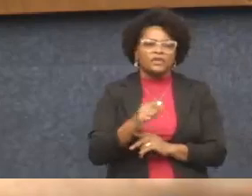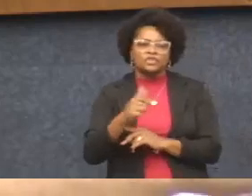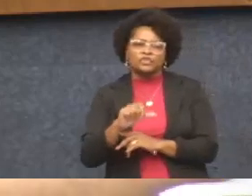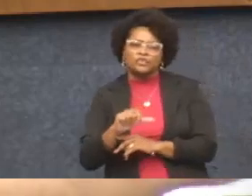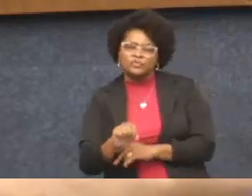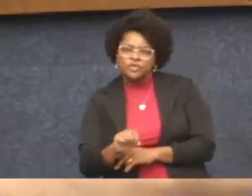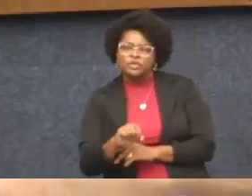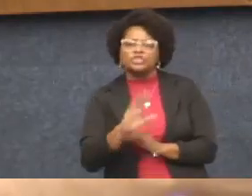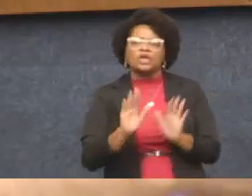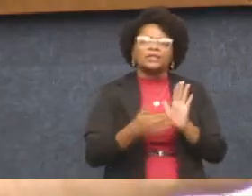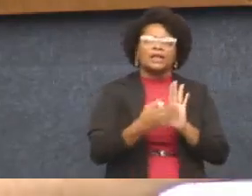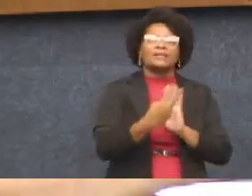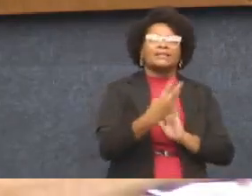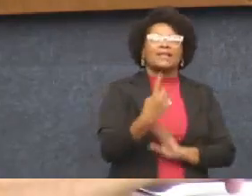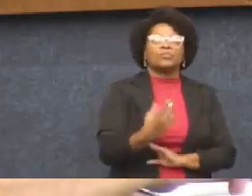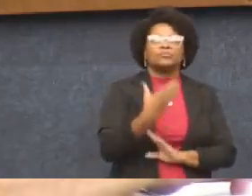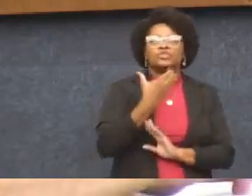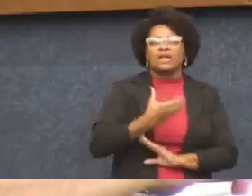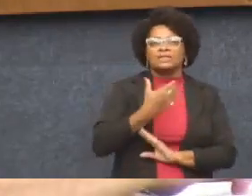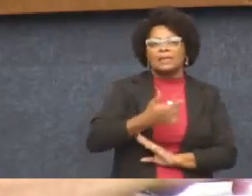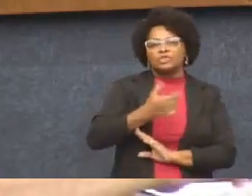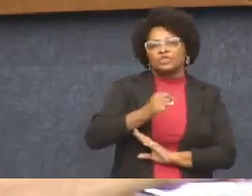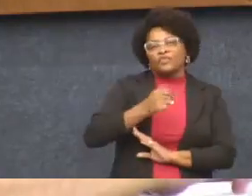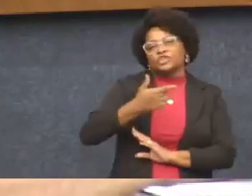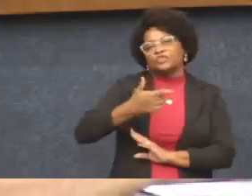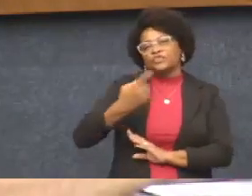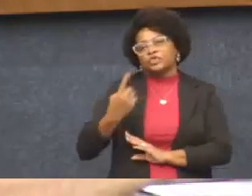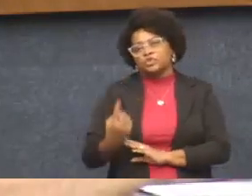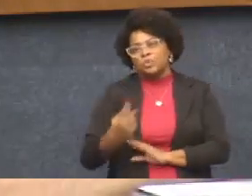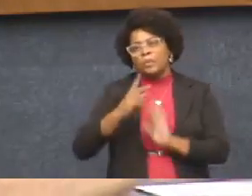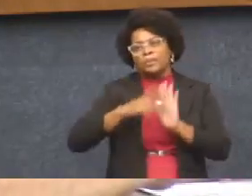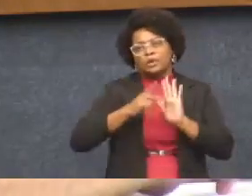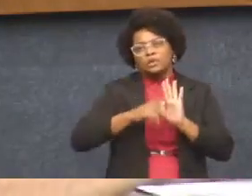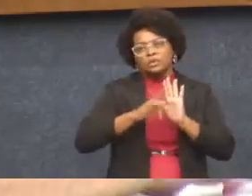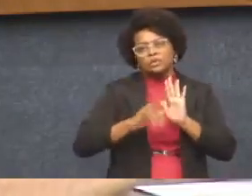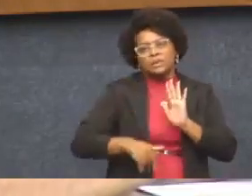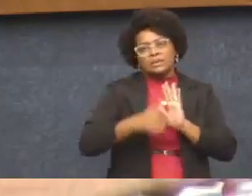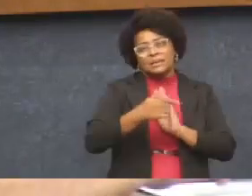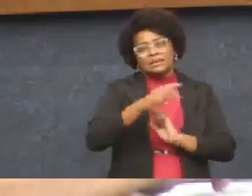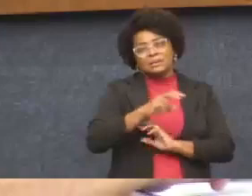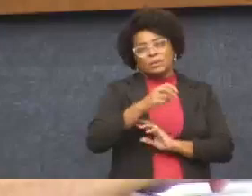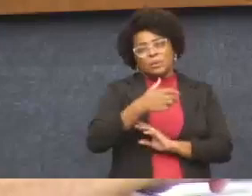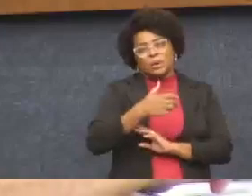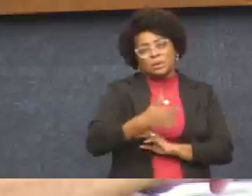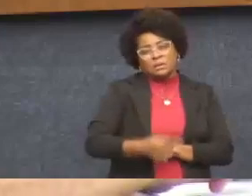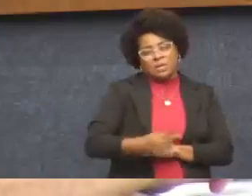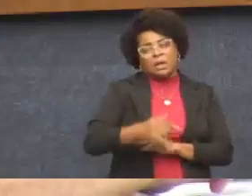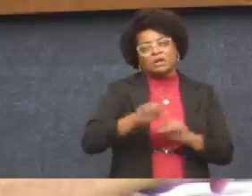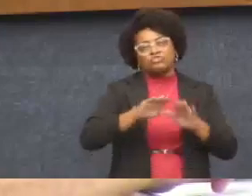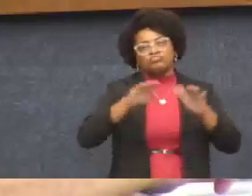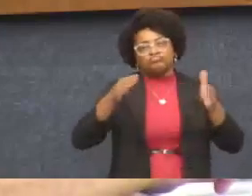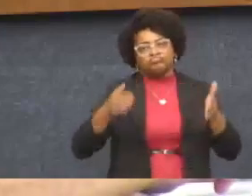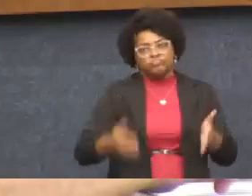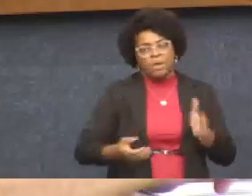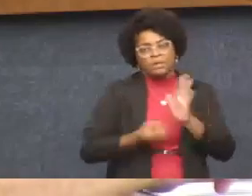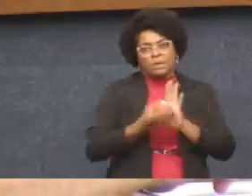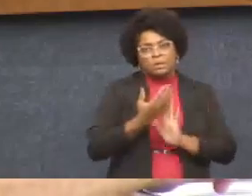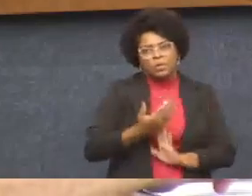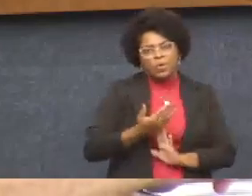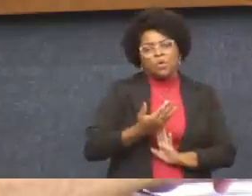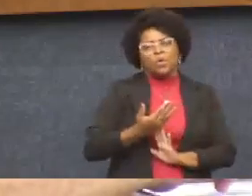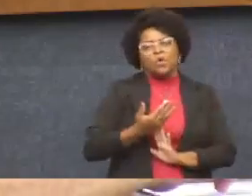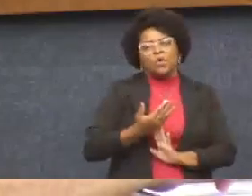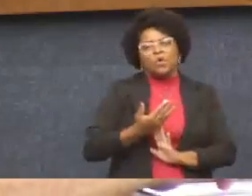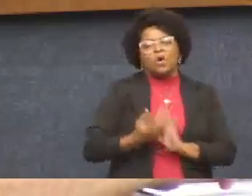31 de dezembro de 2021. Projeto de Lei 757/2023, segundo turno. Autoria Mesa, ementa, cria cargos na